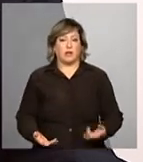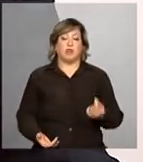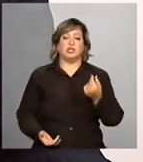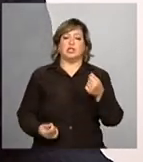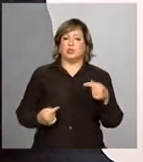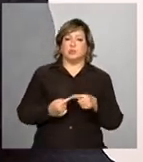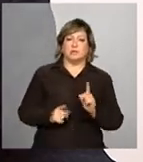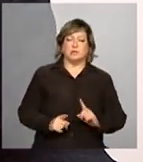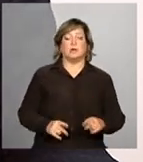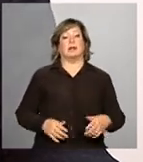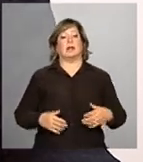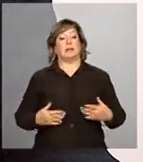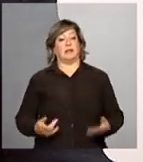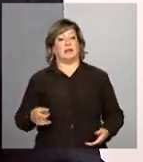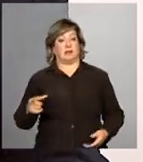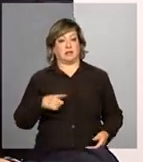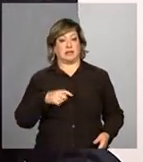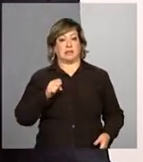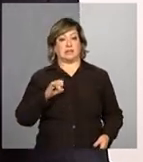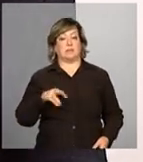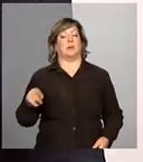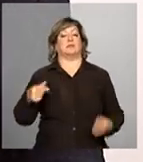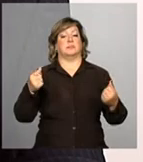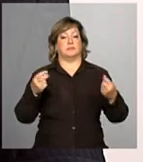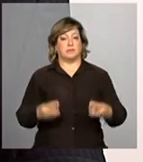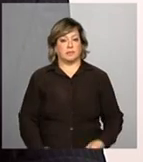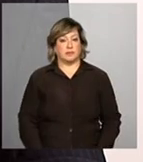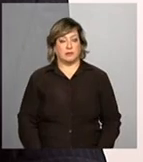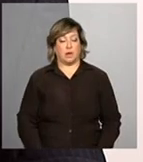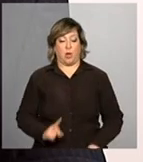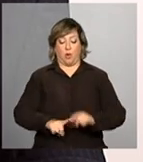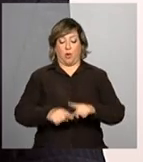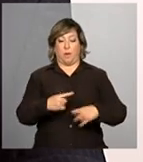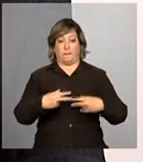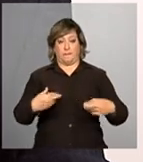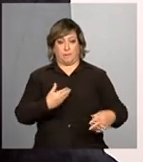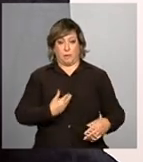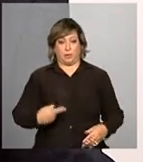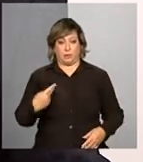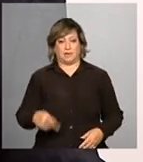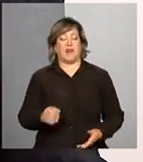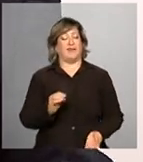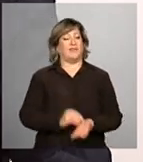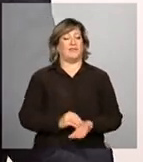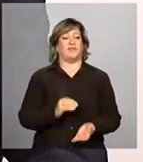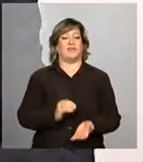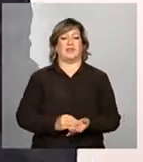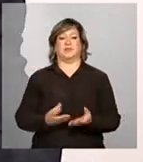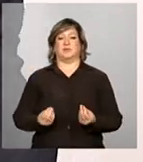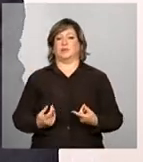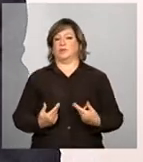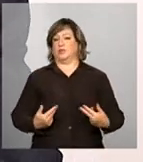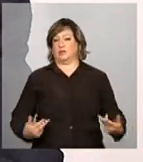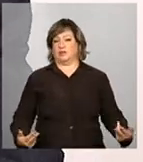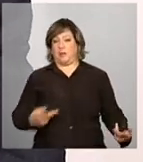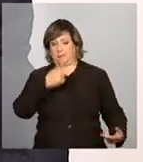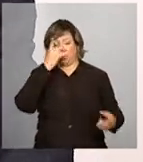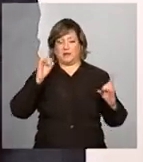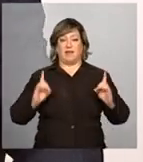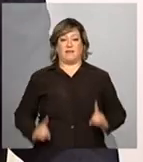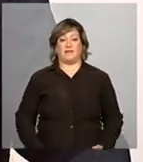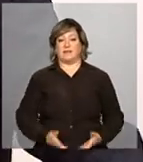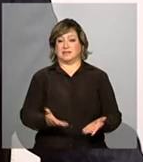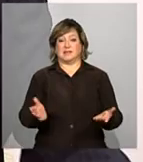adequado Simone colocou muito bem para gente aqui os equipamentos públicos nossos os municípios ainda são muito precárias para atendimento à pessoa com deficiência